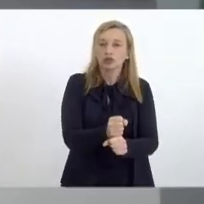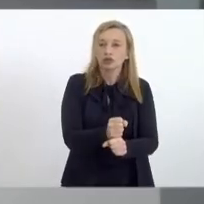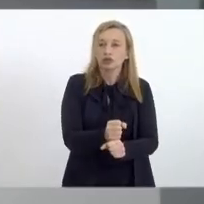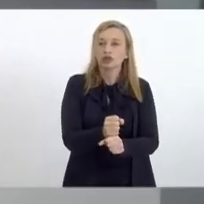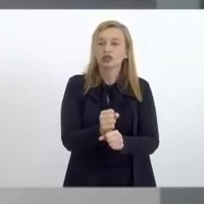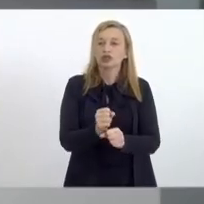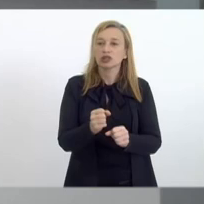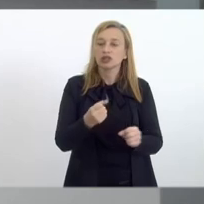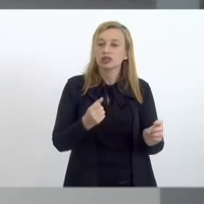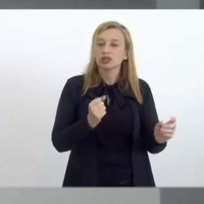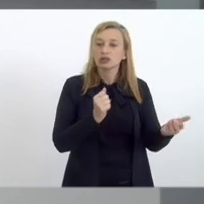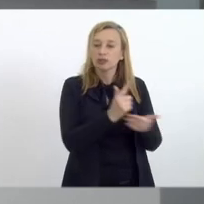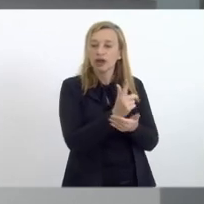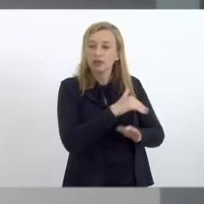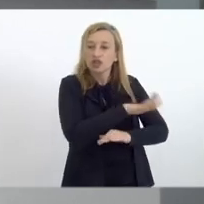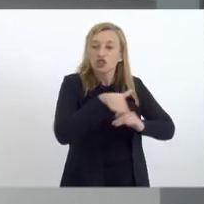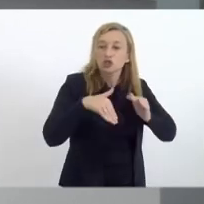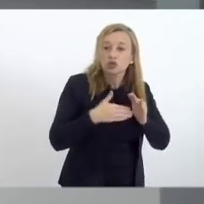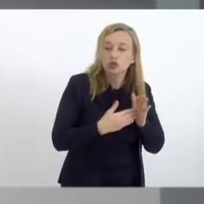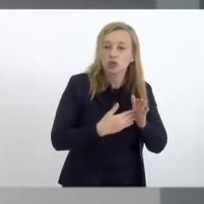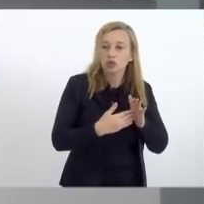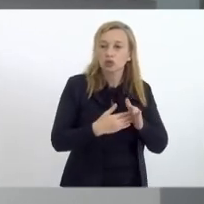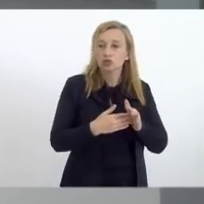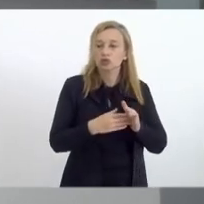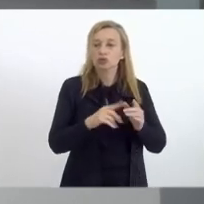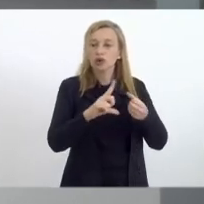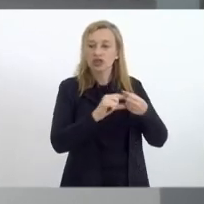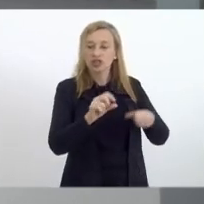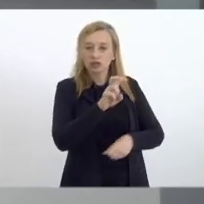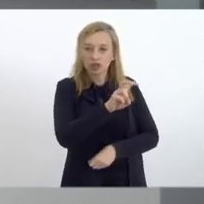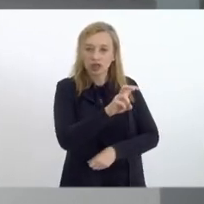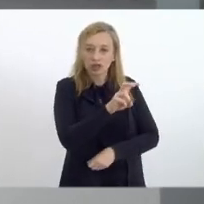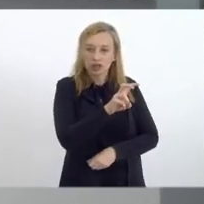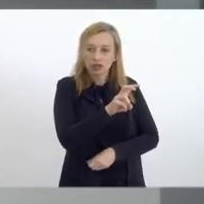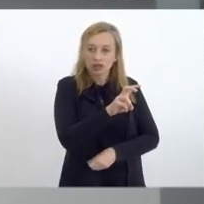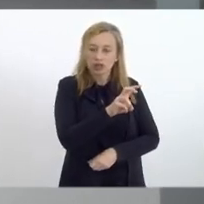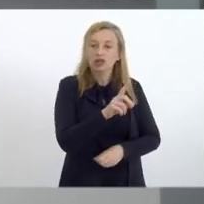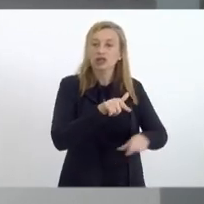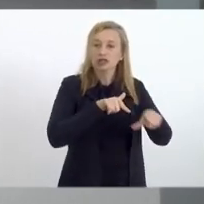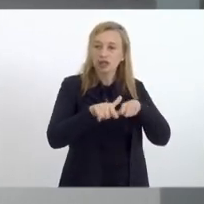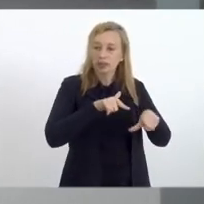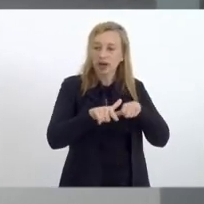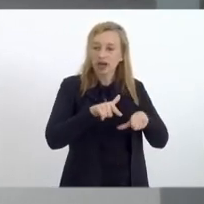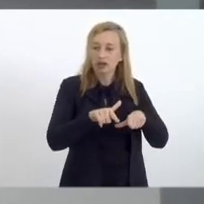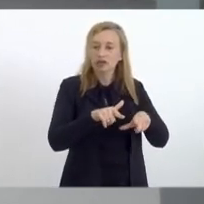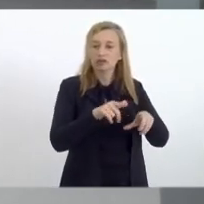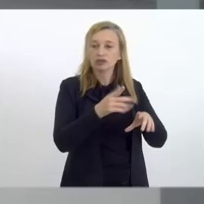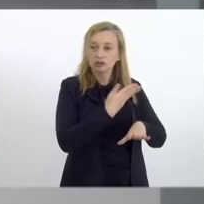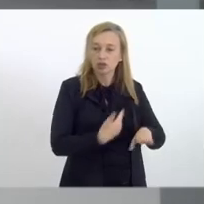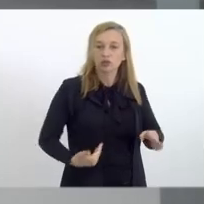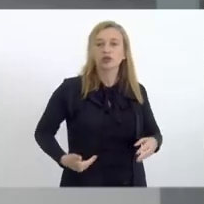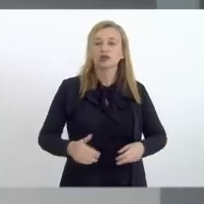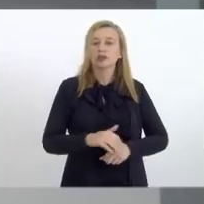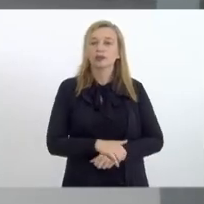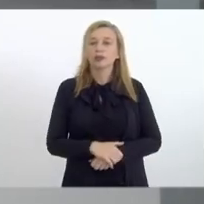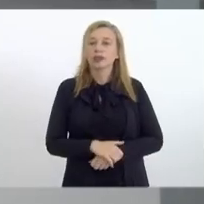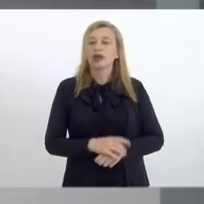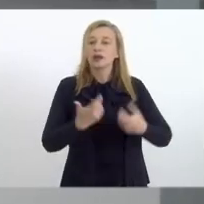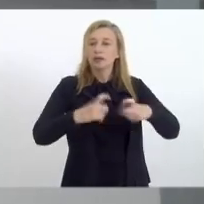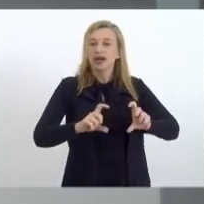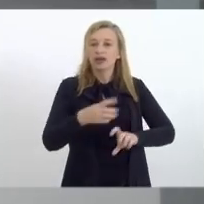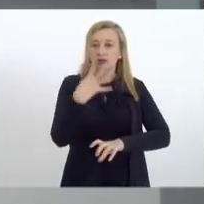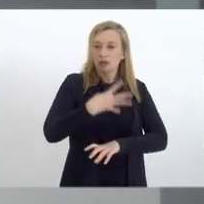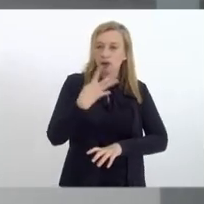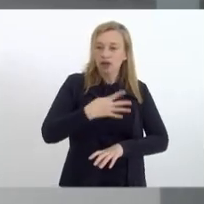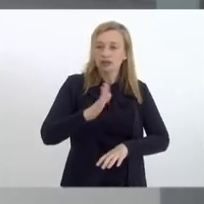de contribuição de todos os contribuintes elencados no artigo 5º, que se encontram em atividade no serviço público. Parágrafo 4º